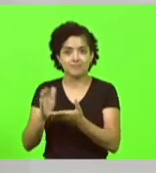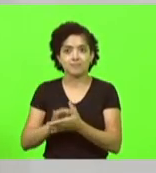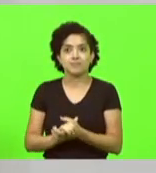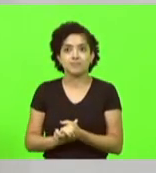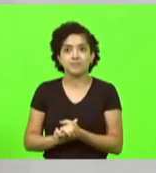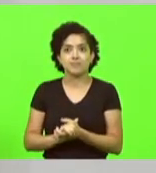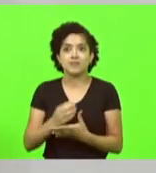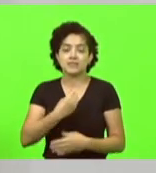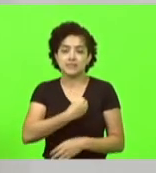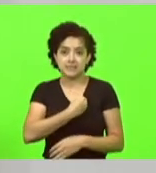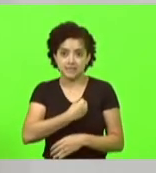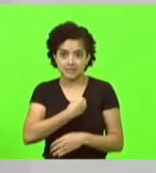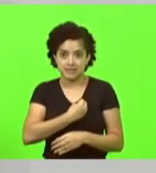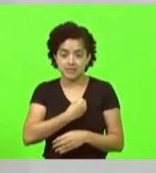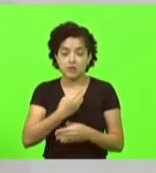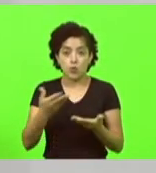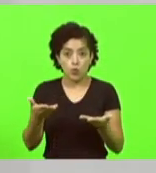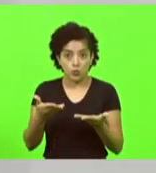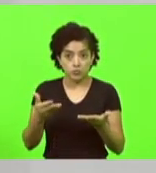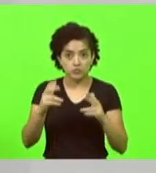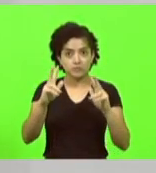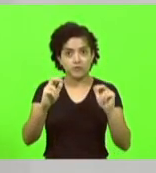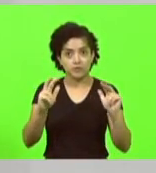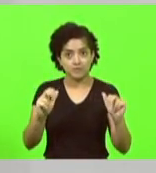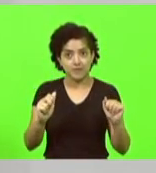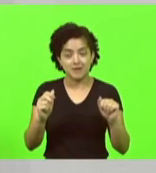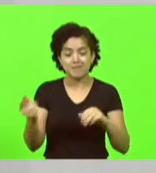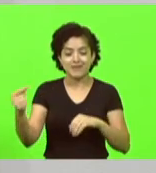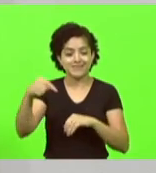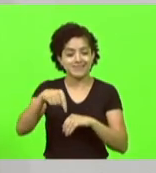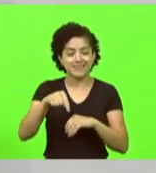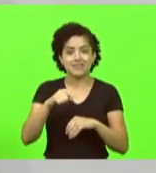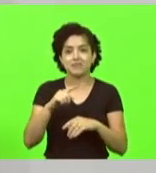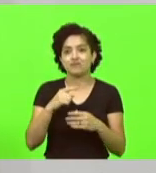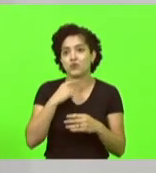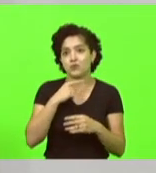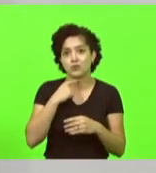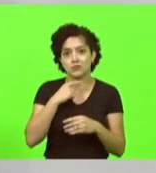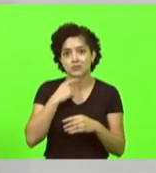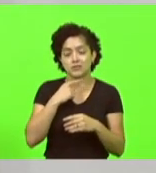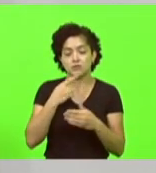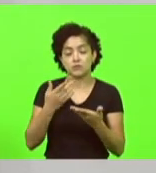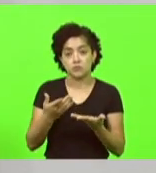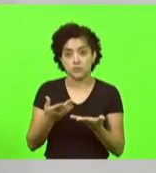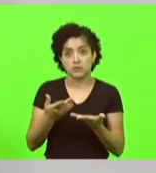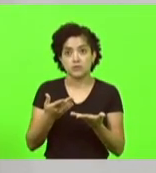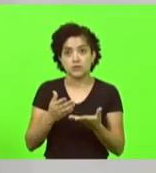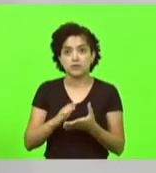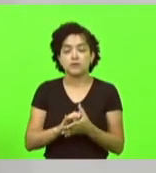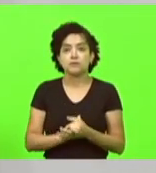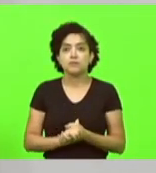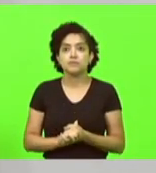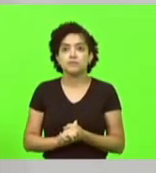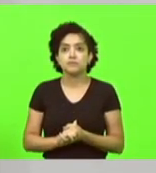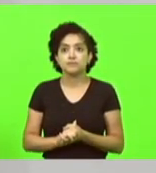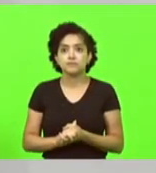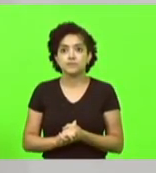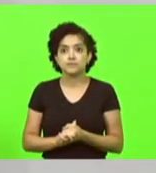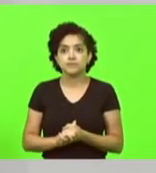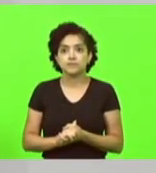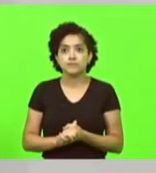em Florianópolis. Infelizmente, não pôde estar aqui. Está resguardado,